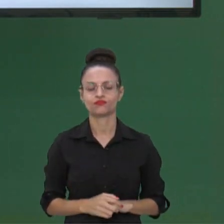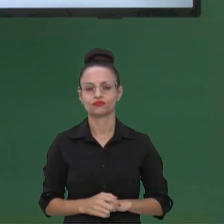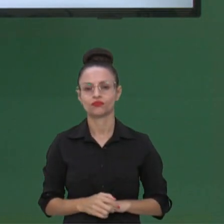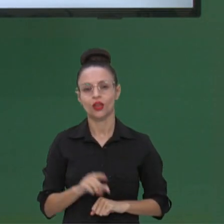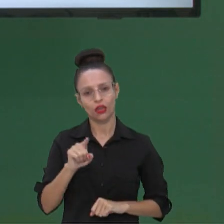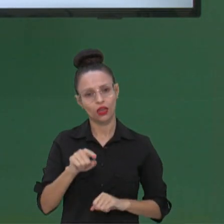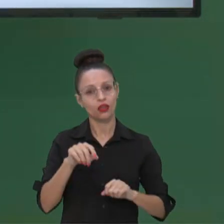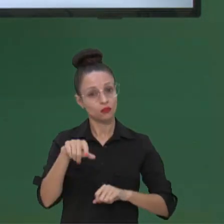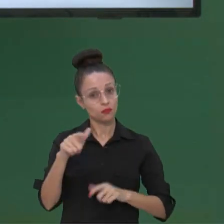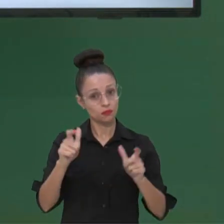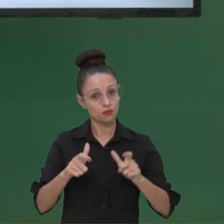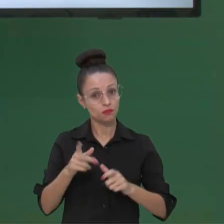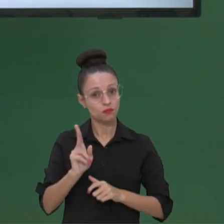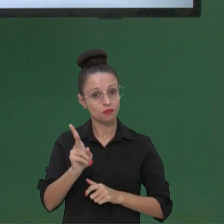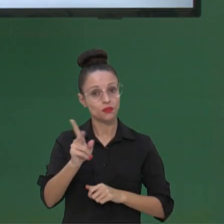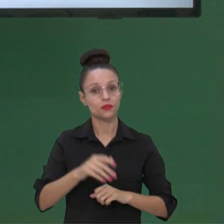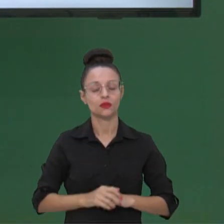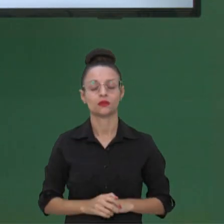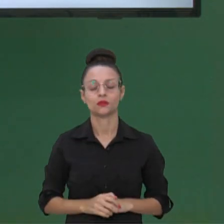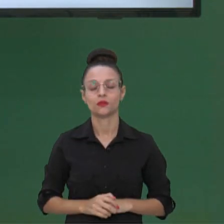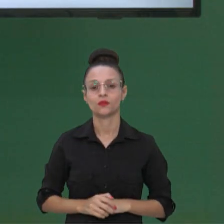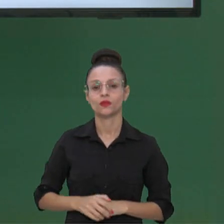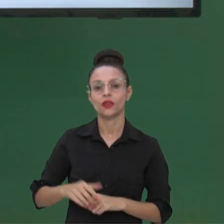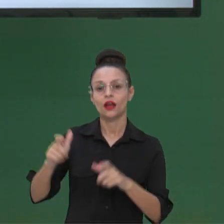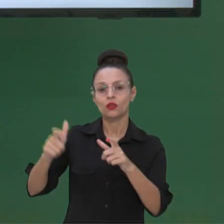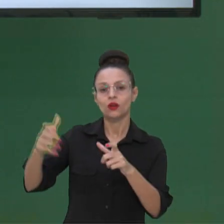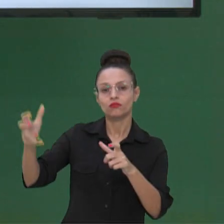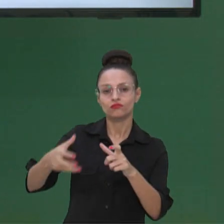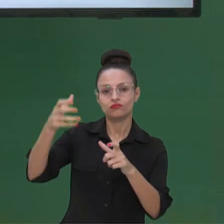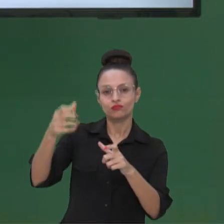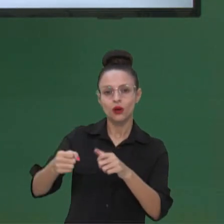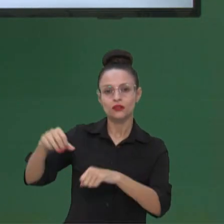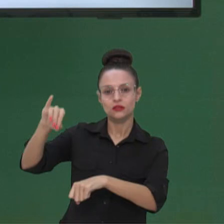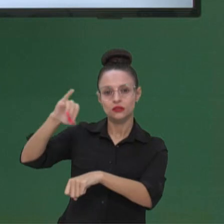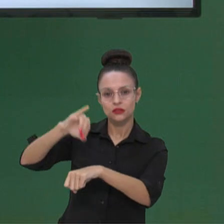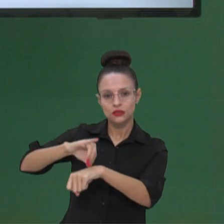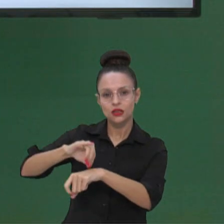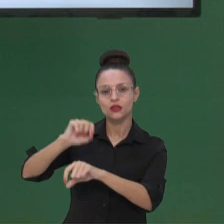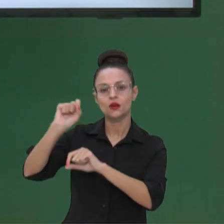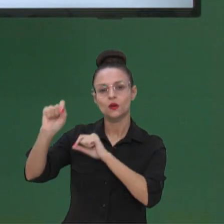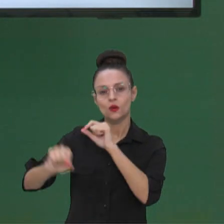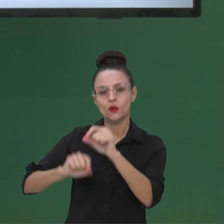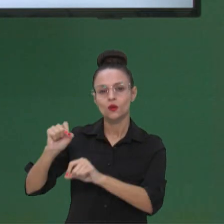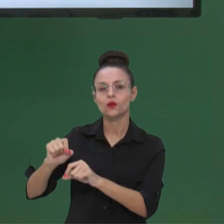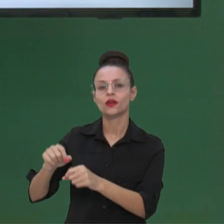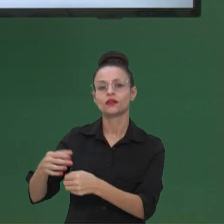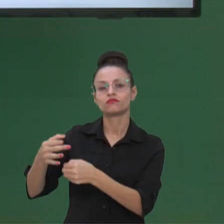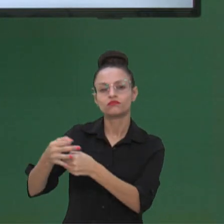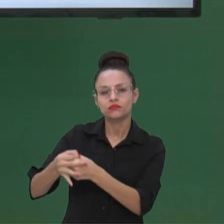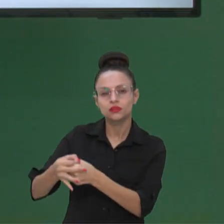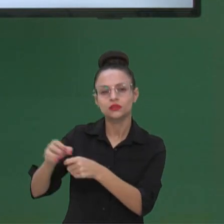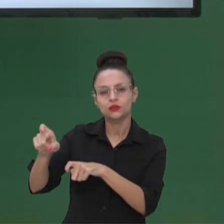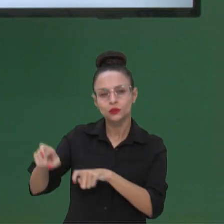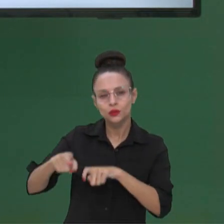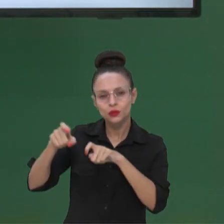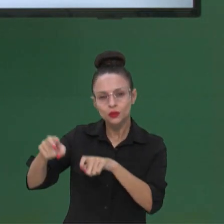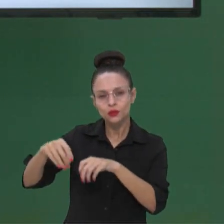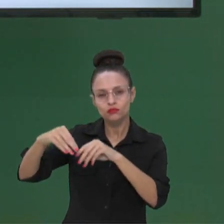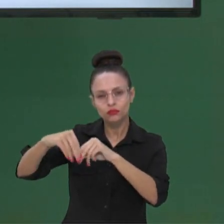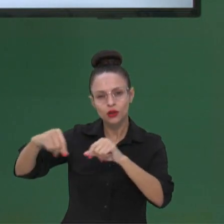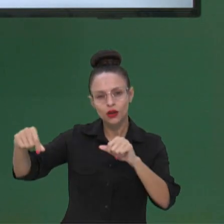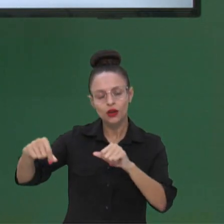nessa região. As colônias do centro, marcadas também por pequenas propriedades rurais, com